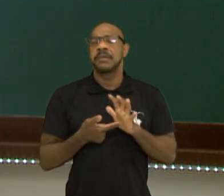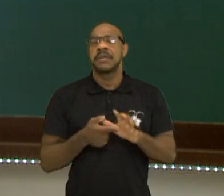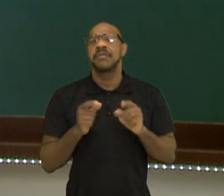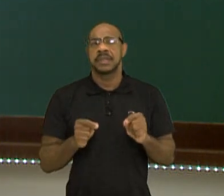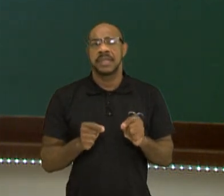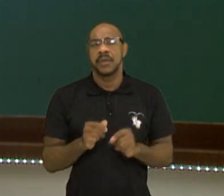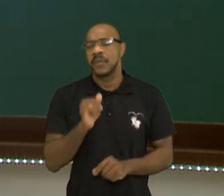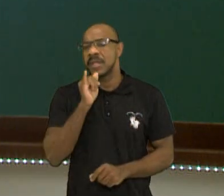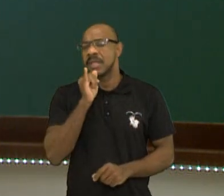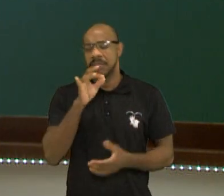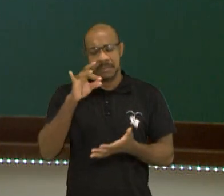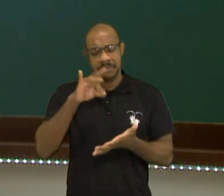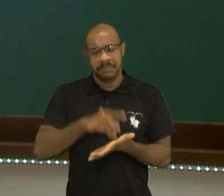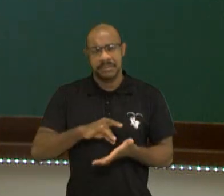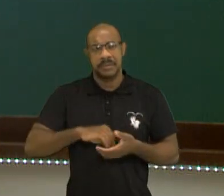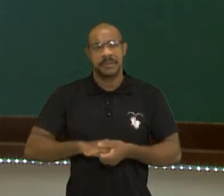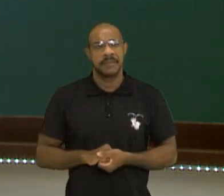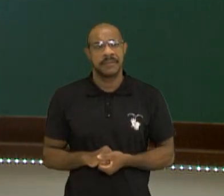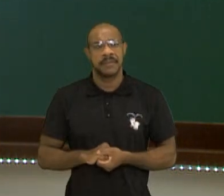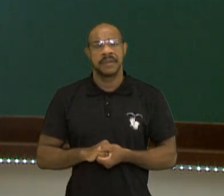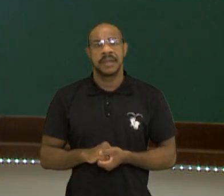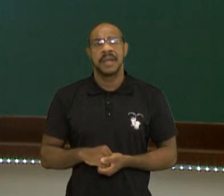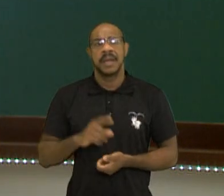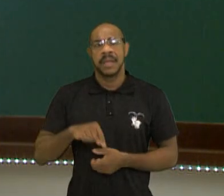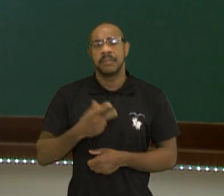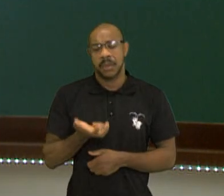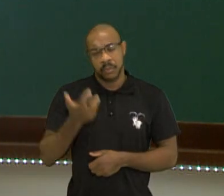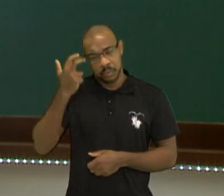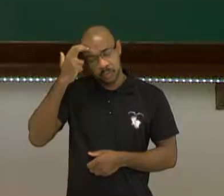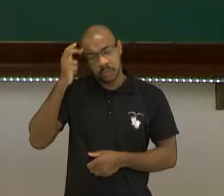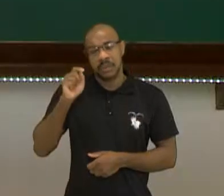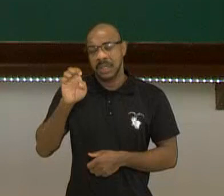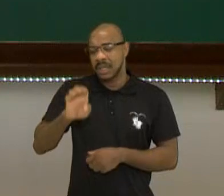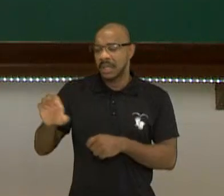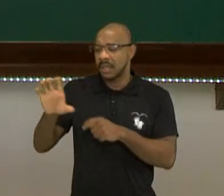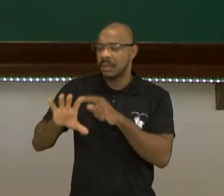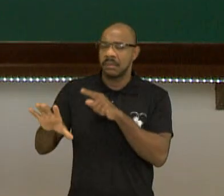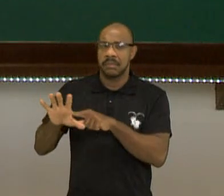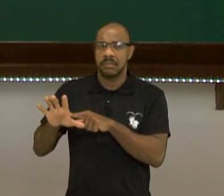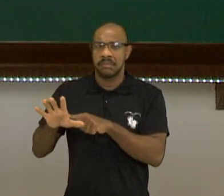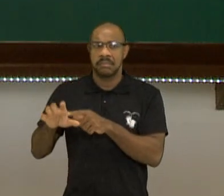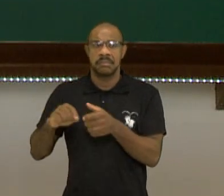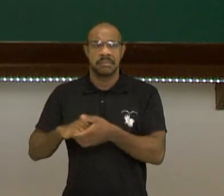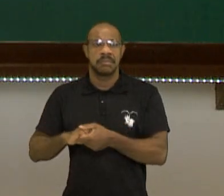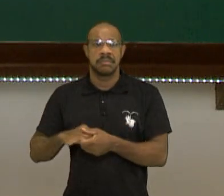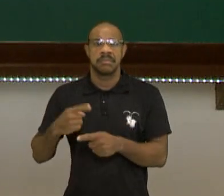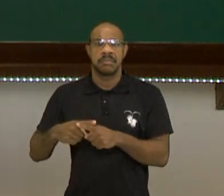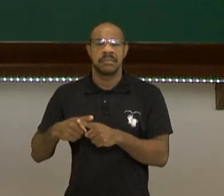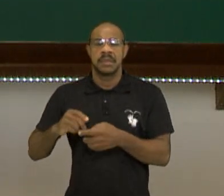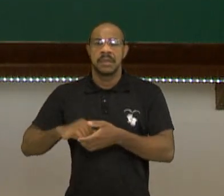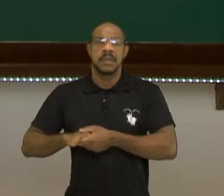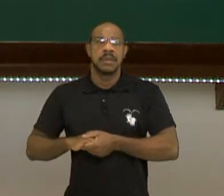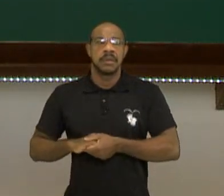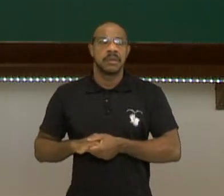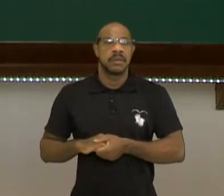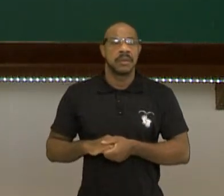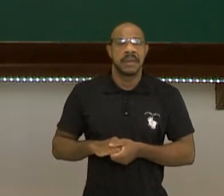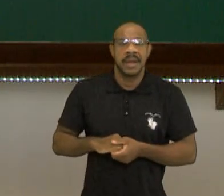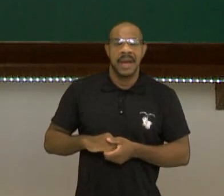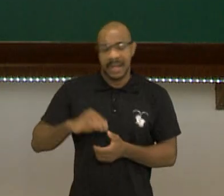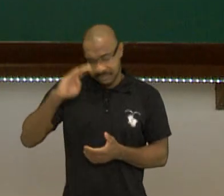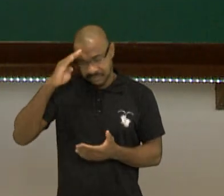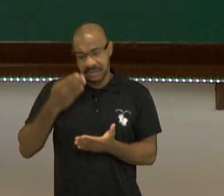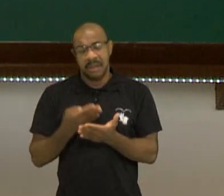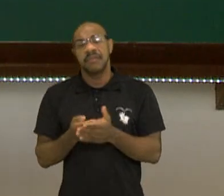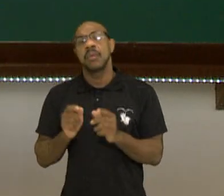dizer, pela imposição de uma cultura europeia, pela subordinação do nativo, acreditava-se muito,